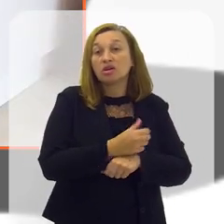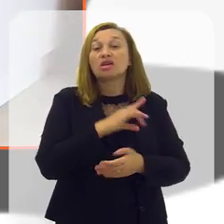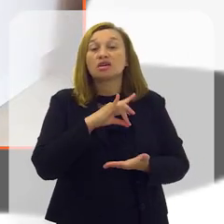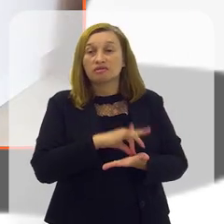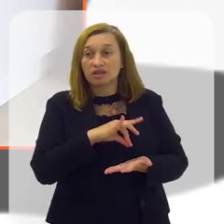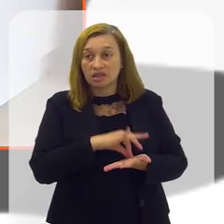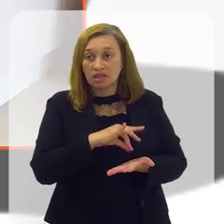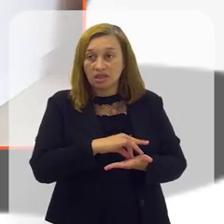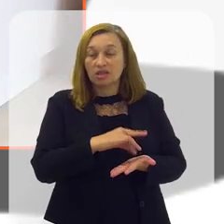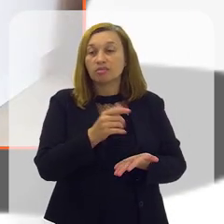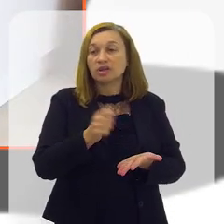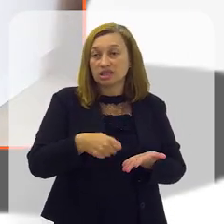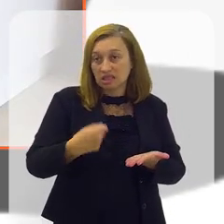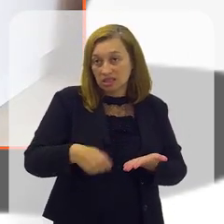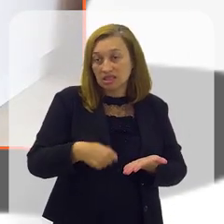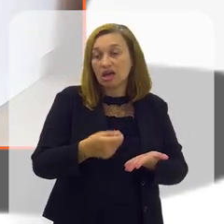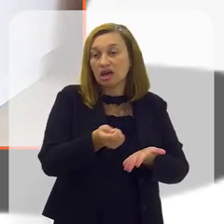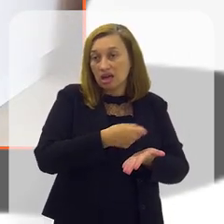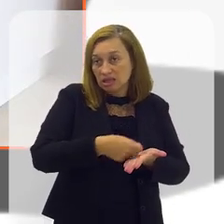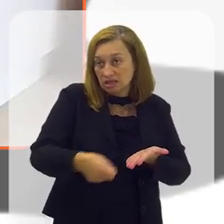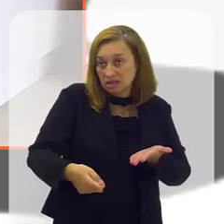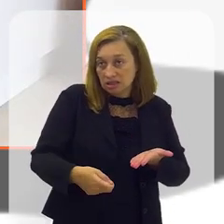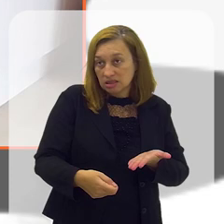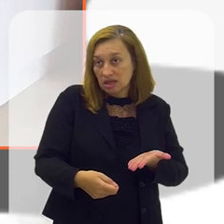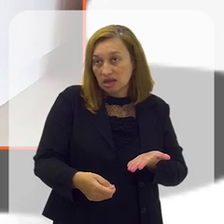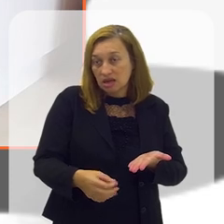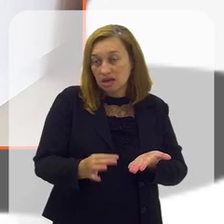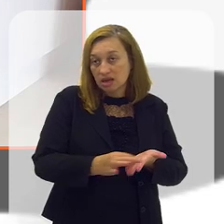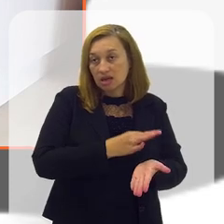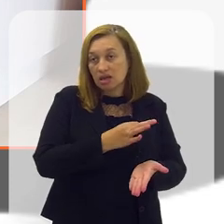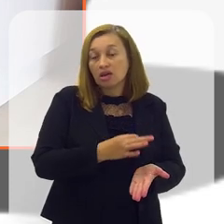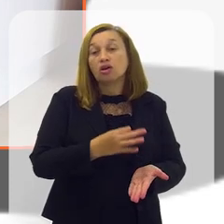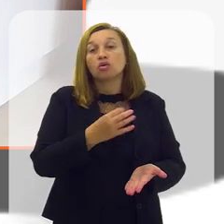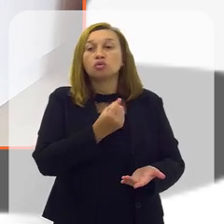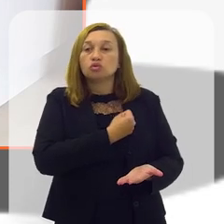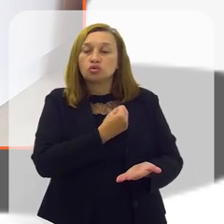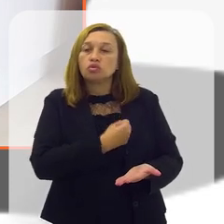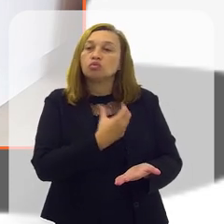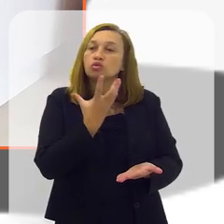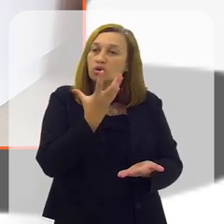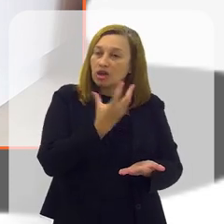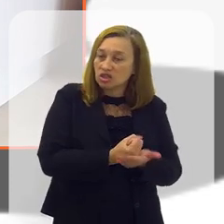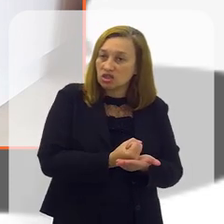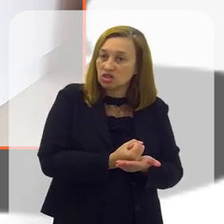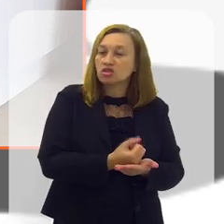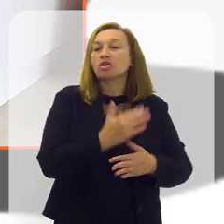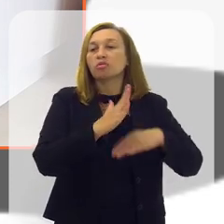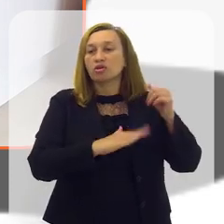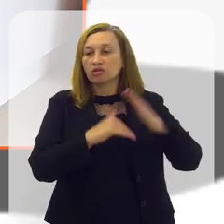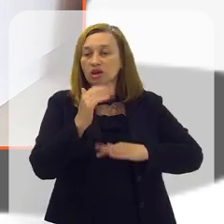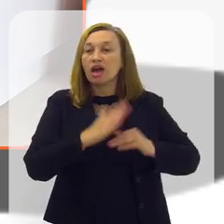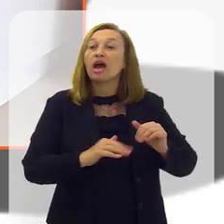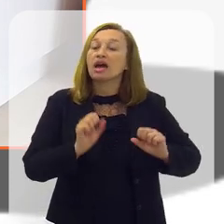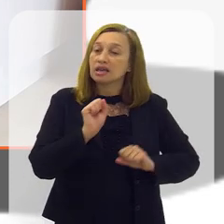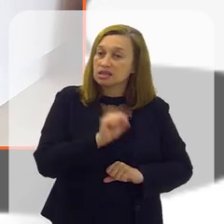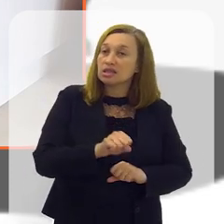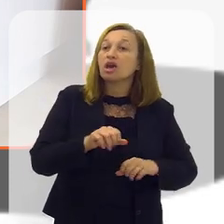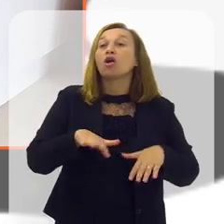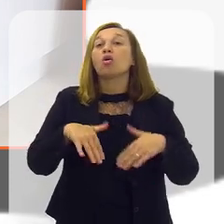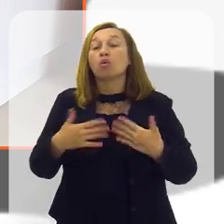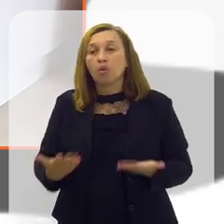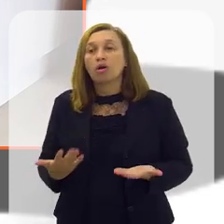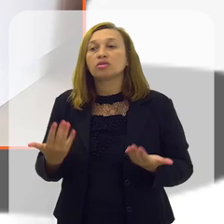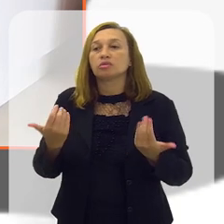de profissionais que realmente precisam assinar, ter seu número de registro da profissão, e aí